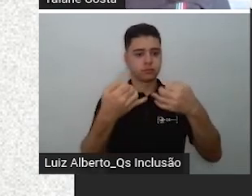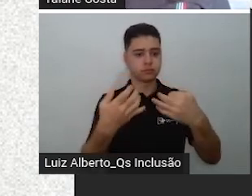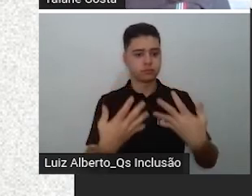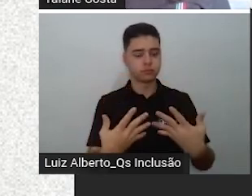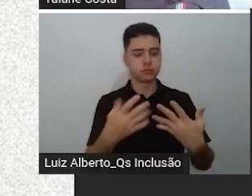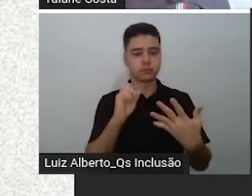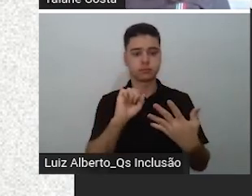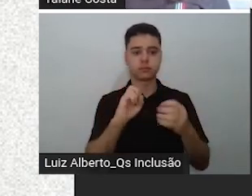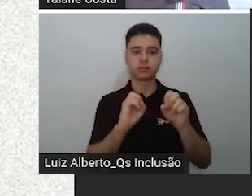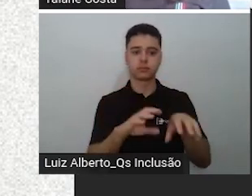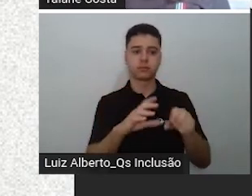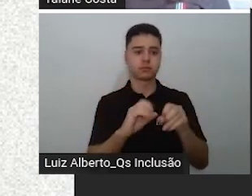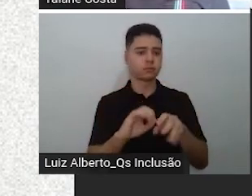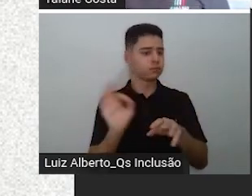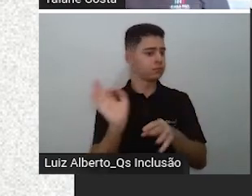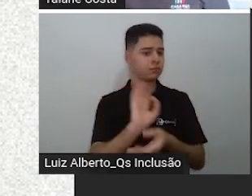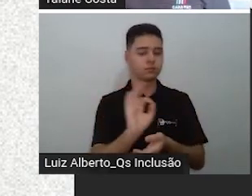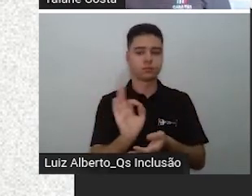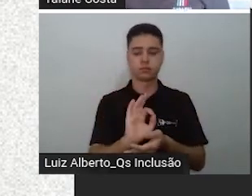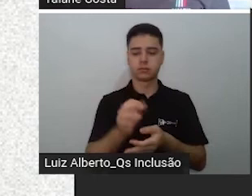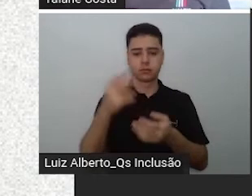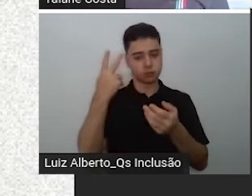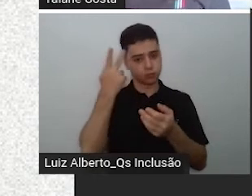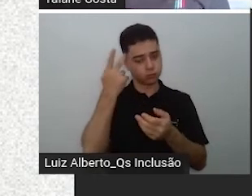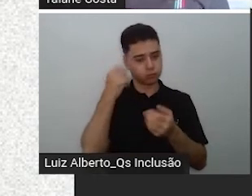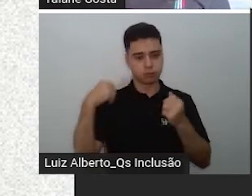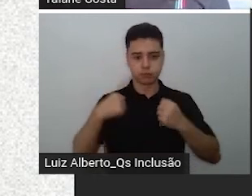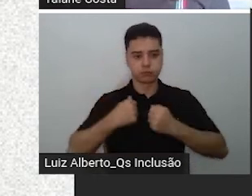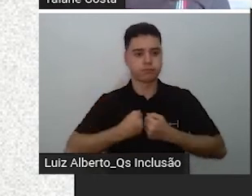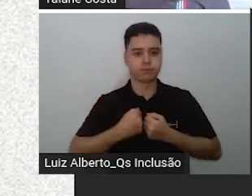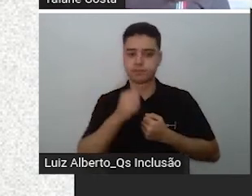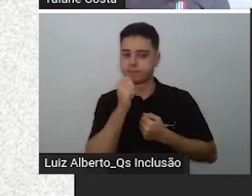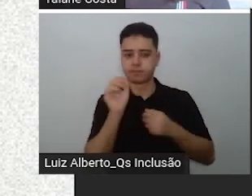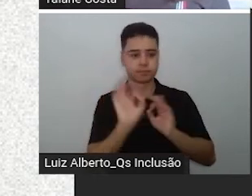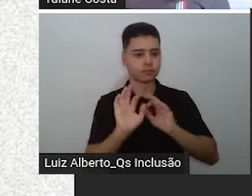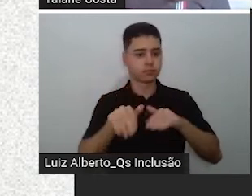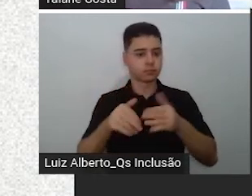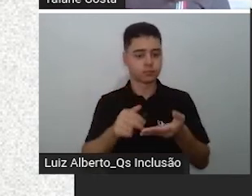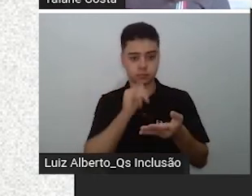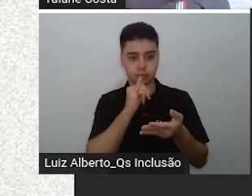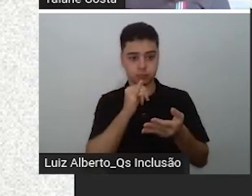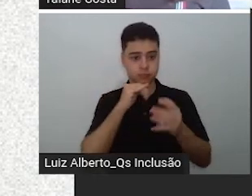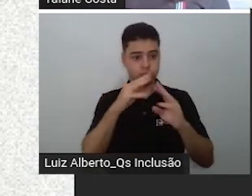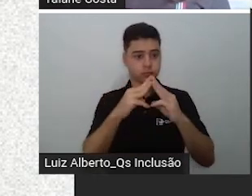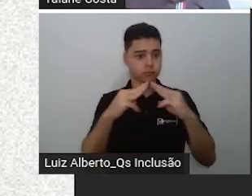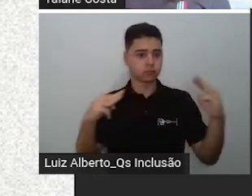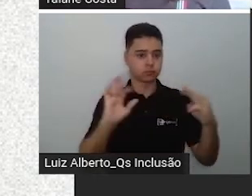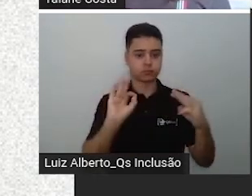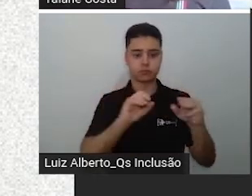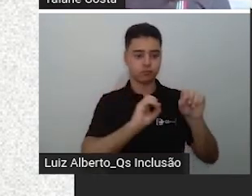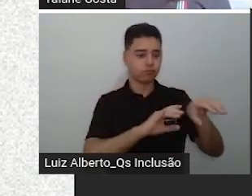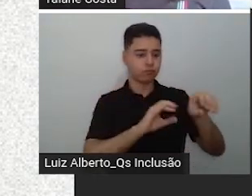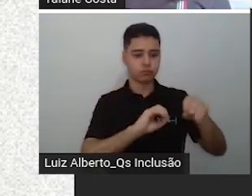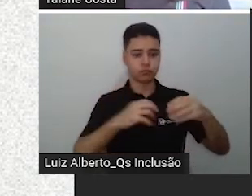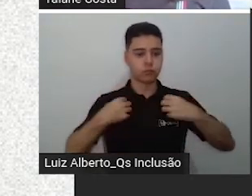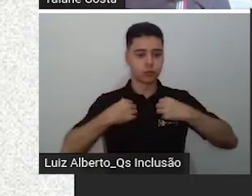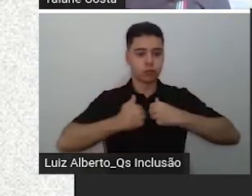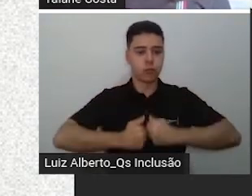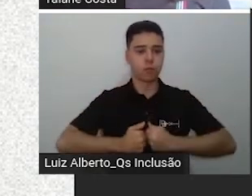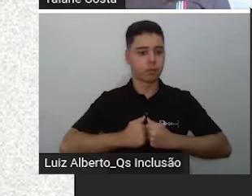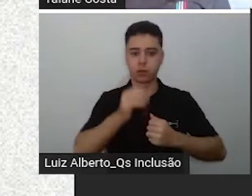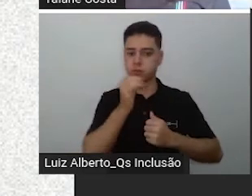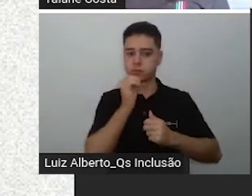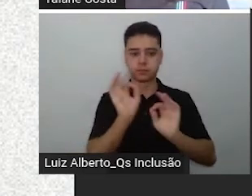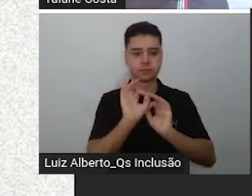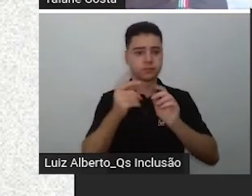a educação não formal, né? O museu como um espaço de educação não formal. Aí, no fundo, a gente